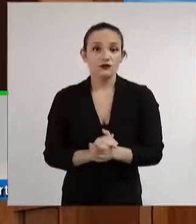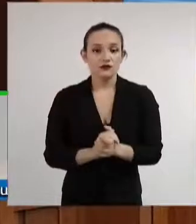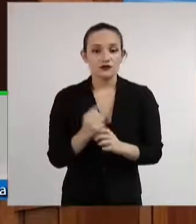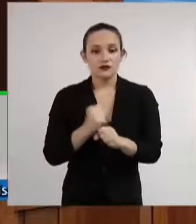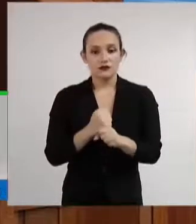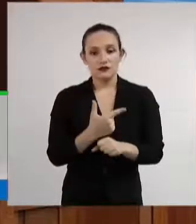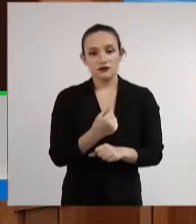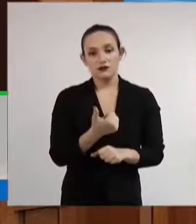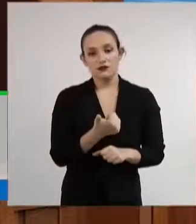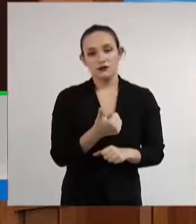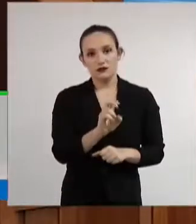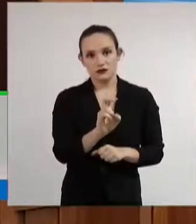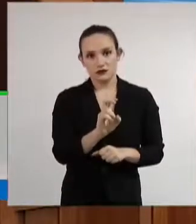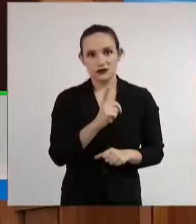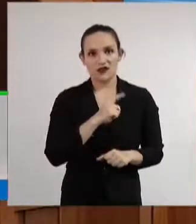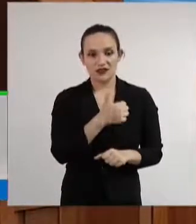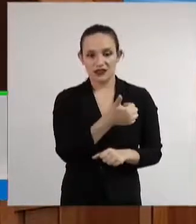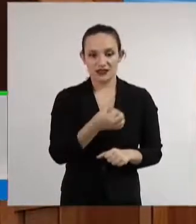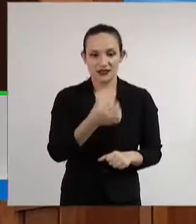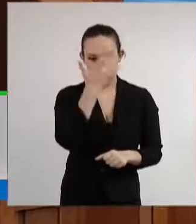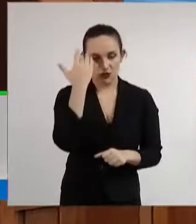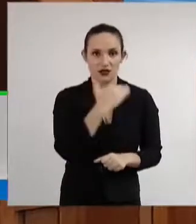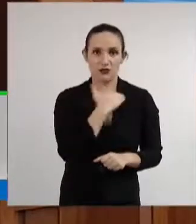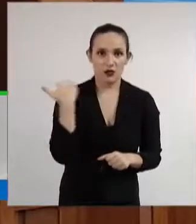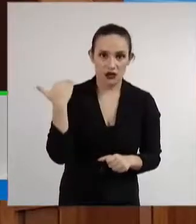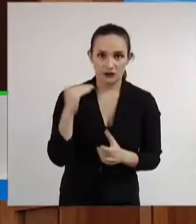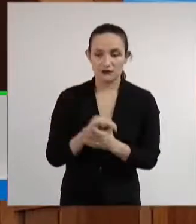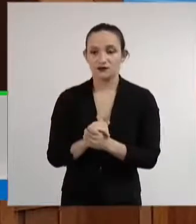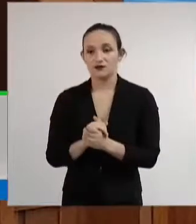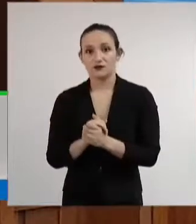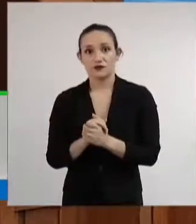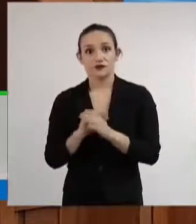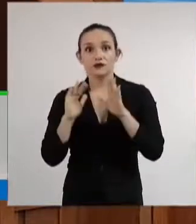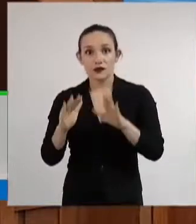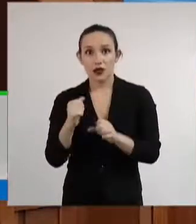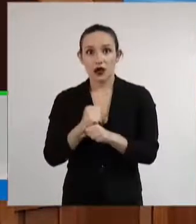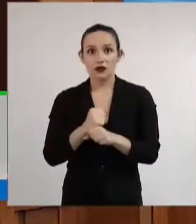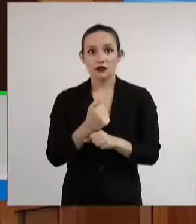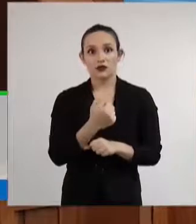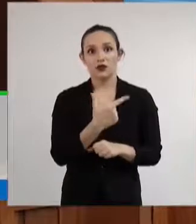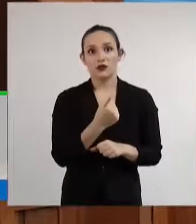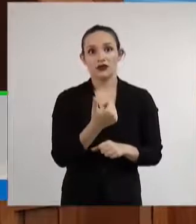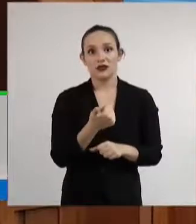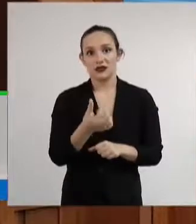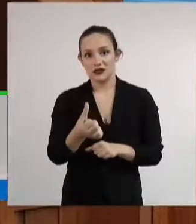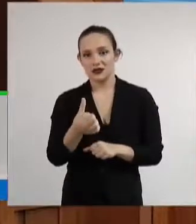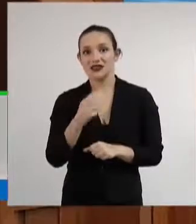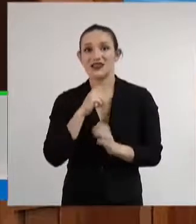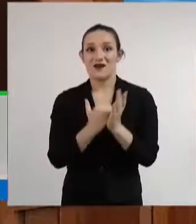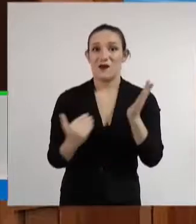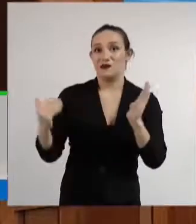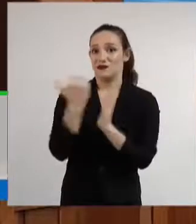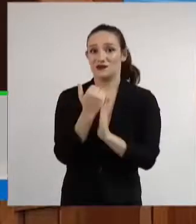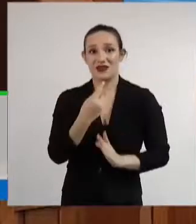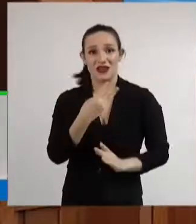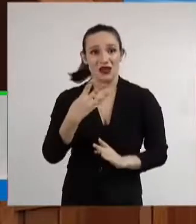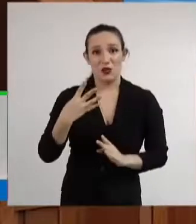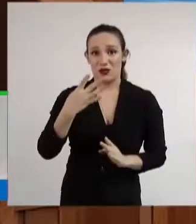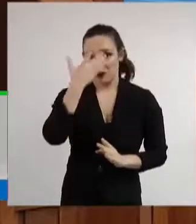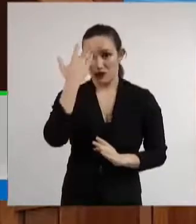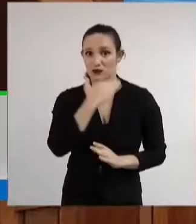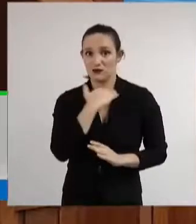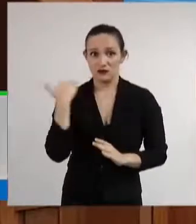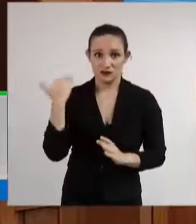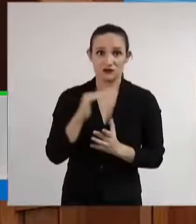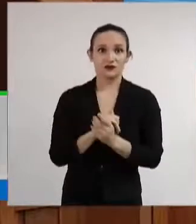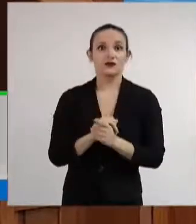16 mortes de mulheres. Em 2016 o número saltou para 34 ocorrências. Em 2017